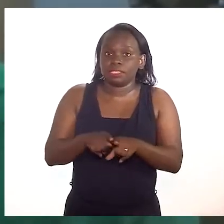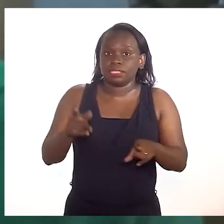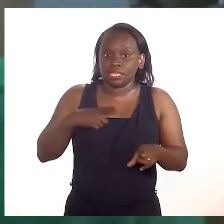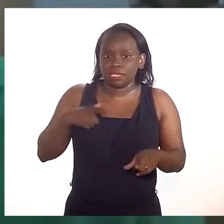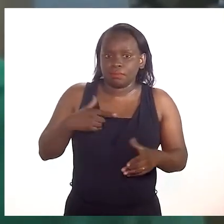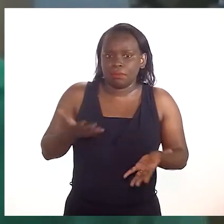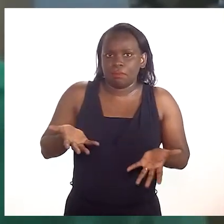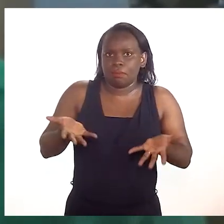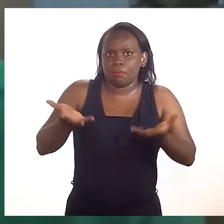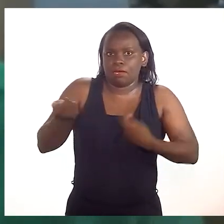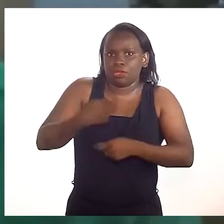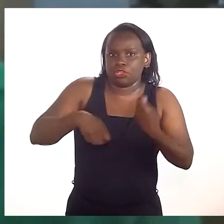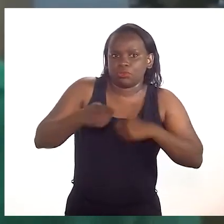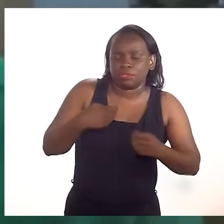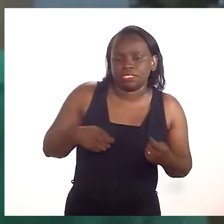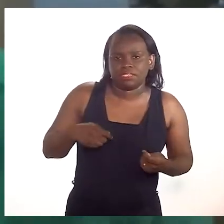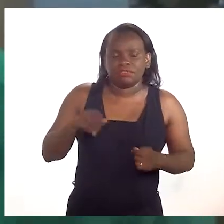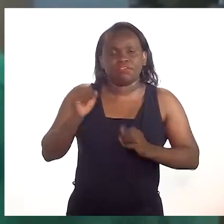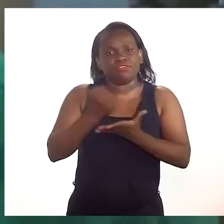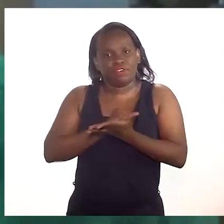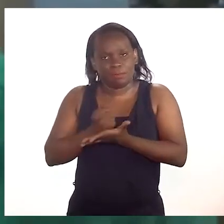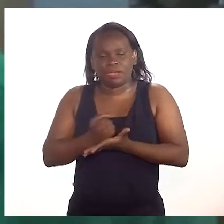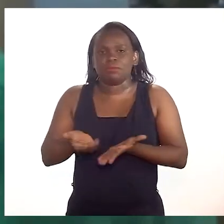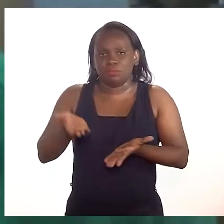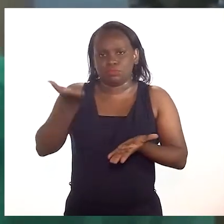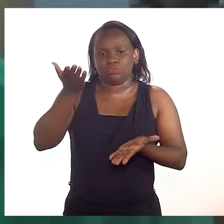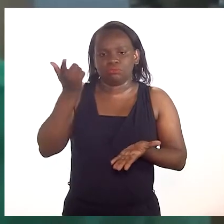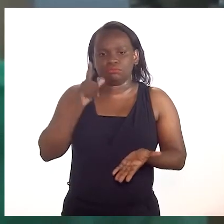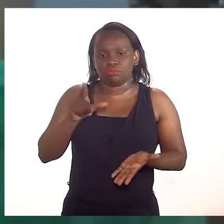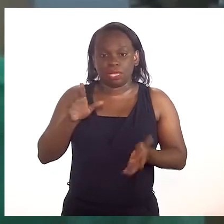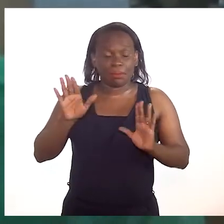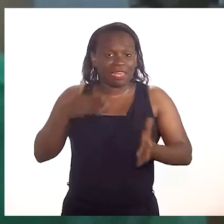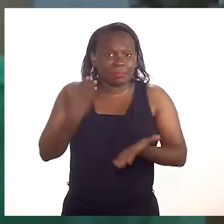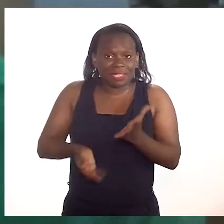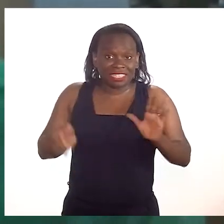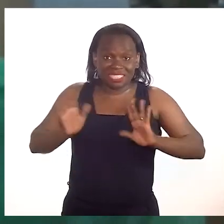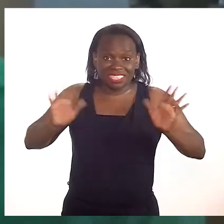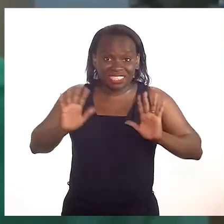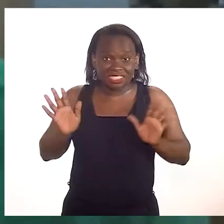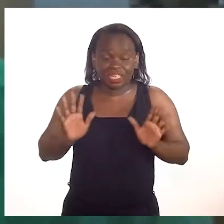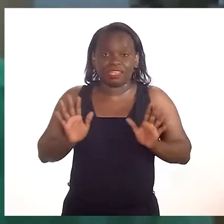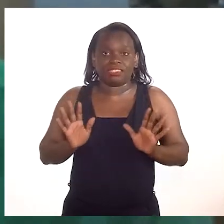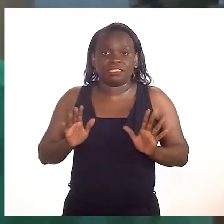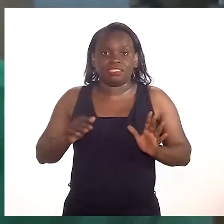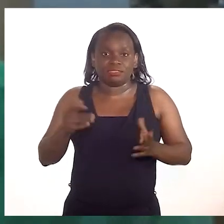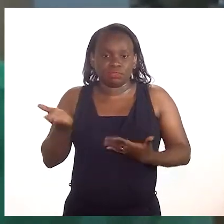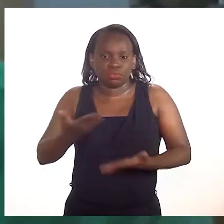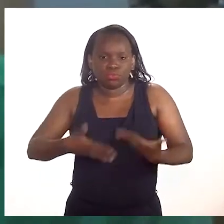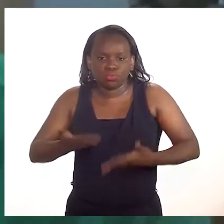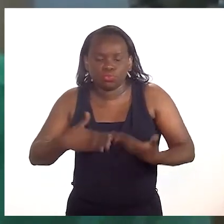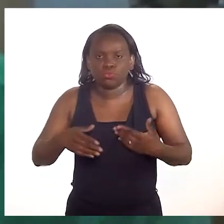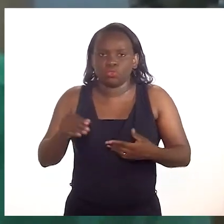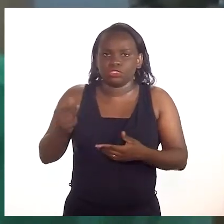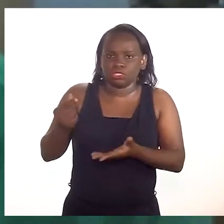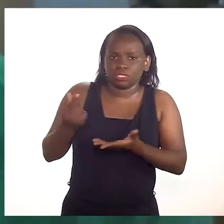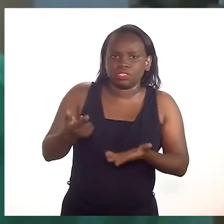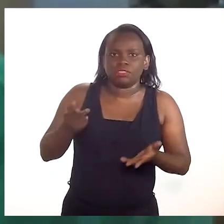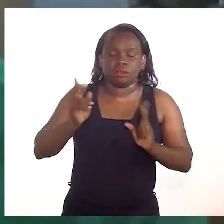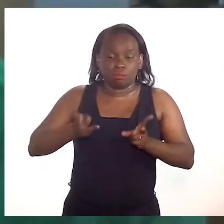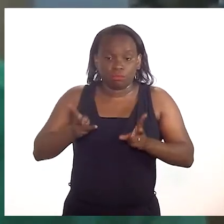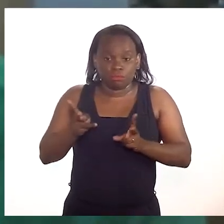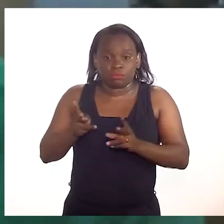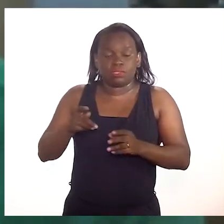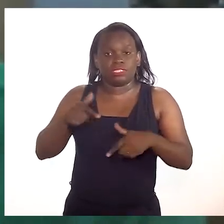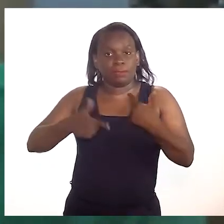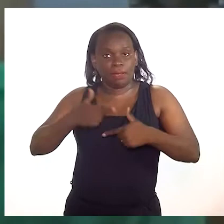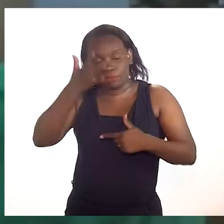há exuberância na economia, a gente sobe pouco. Mas a não perda de faturamento, de recursos,